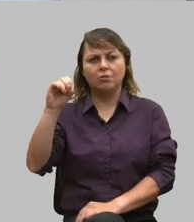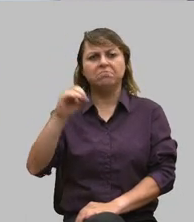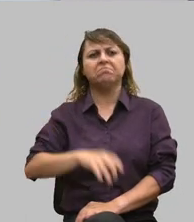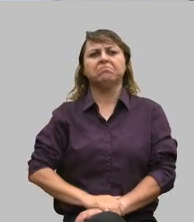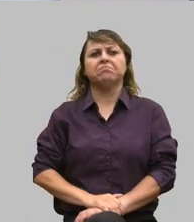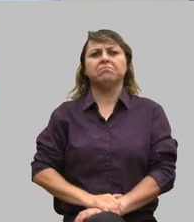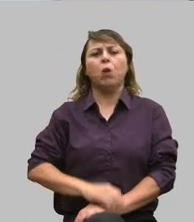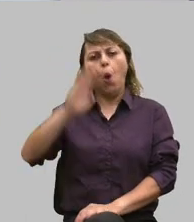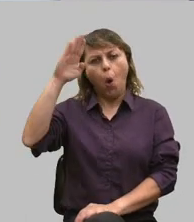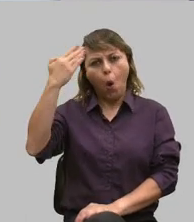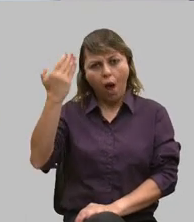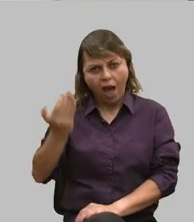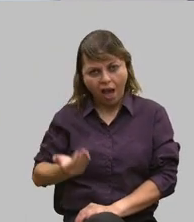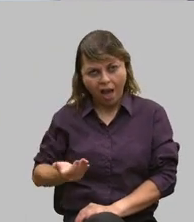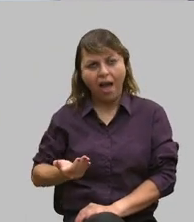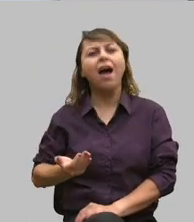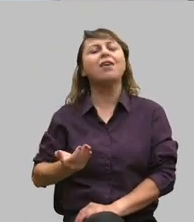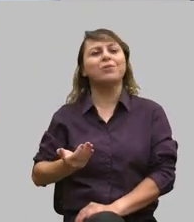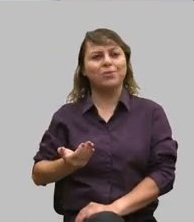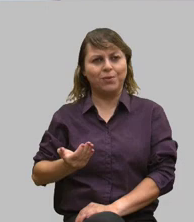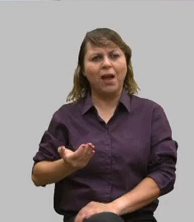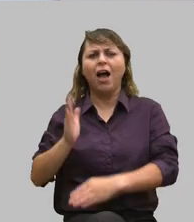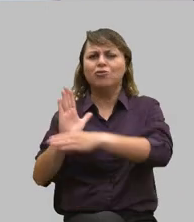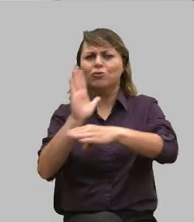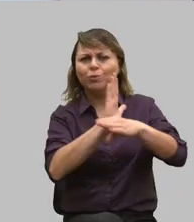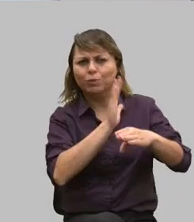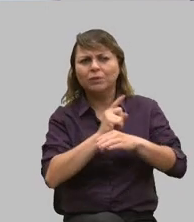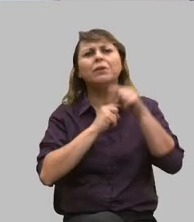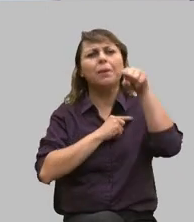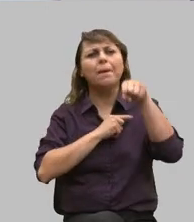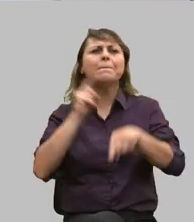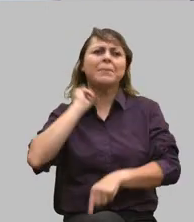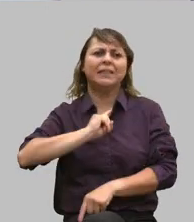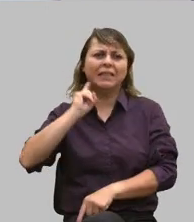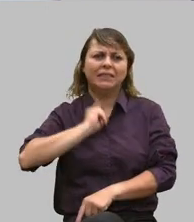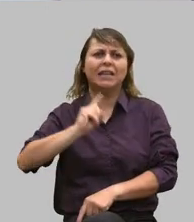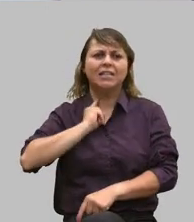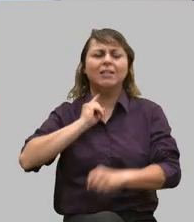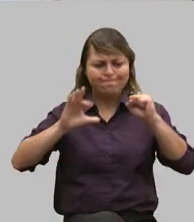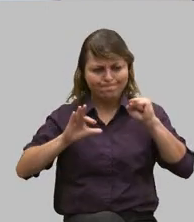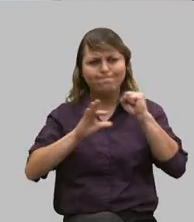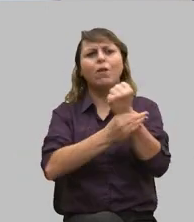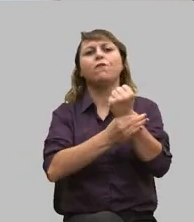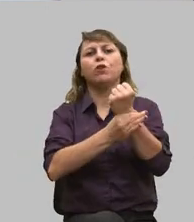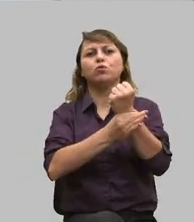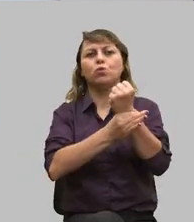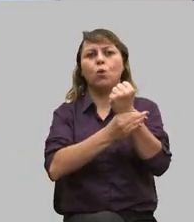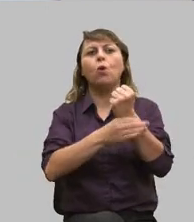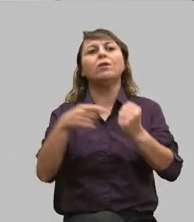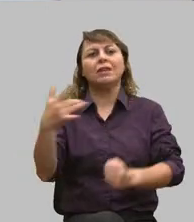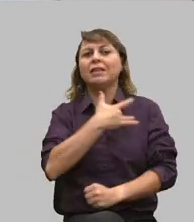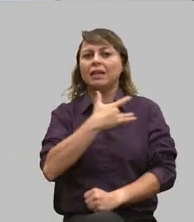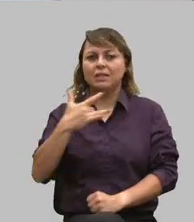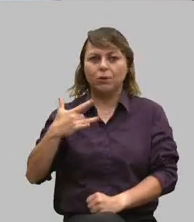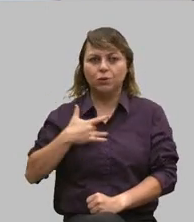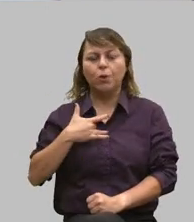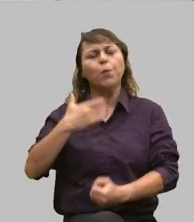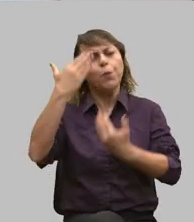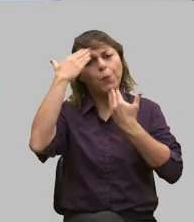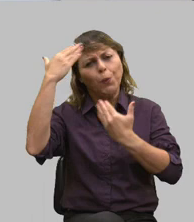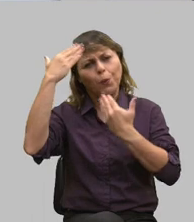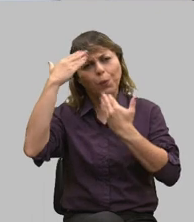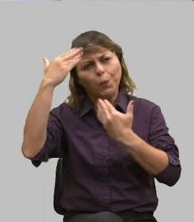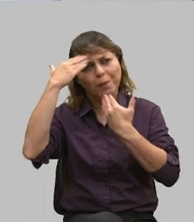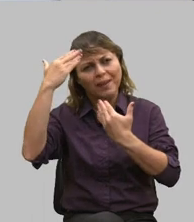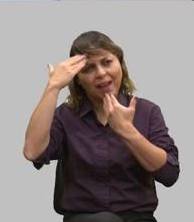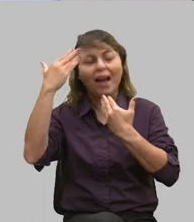honrado ajuda muito Minas Gerais e um grande defensor da Saúde aliado da saúde muito muito obrigada